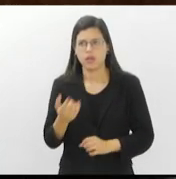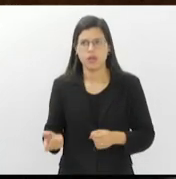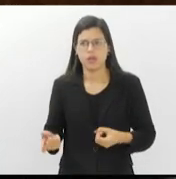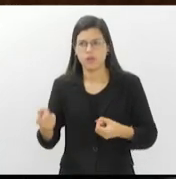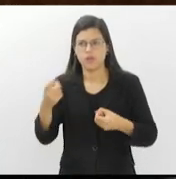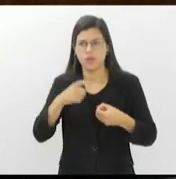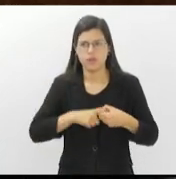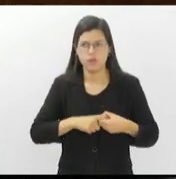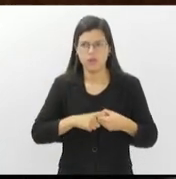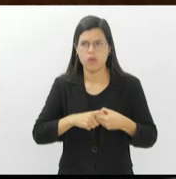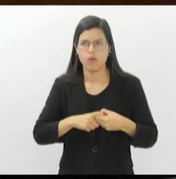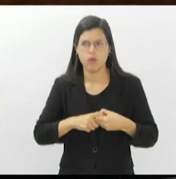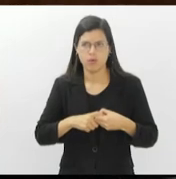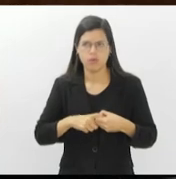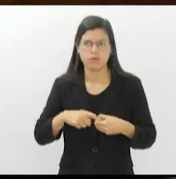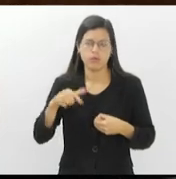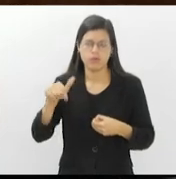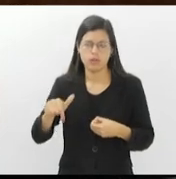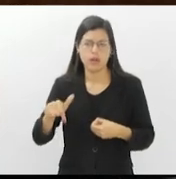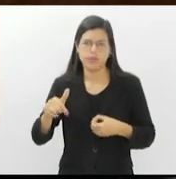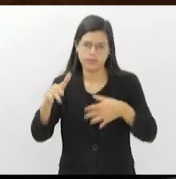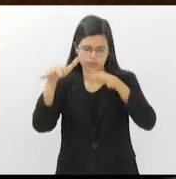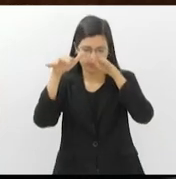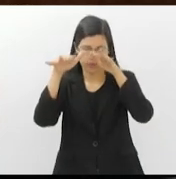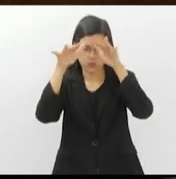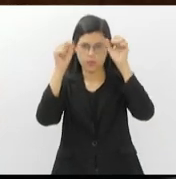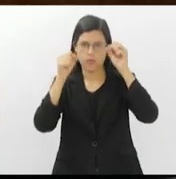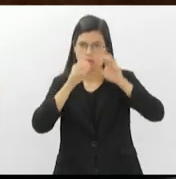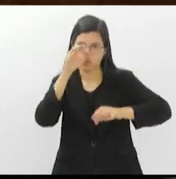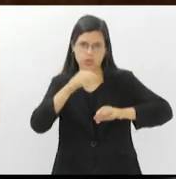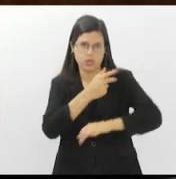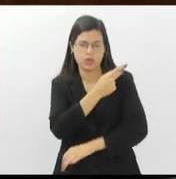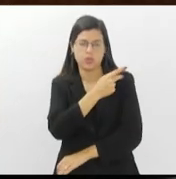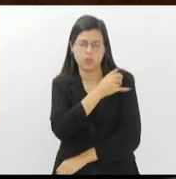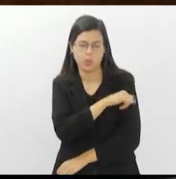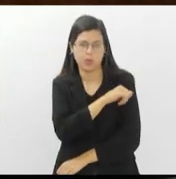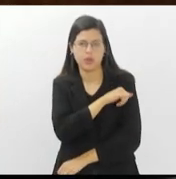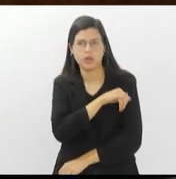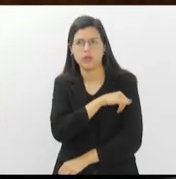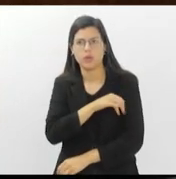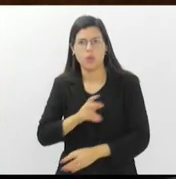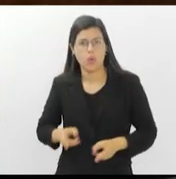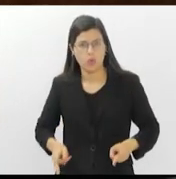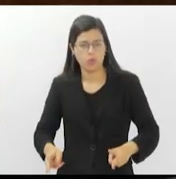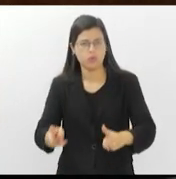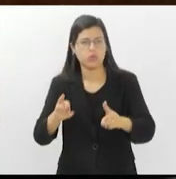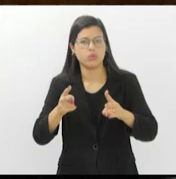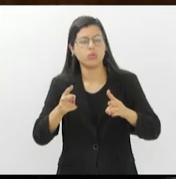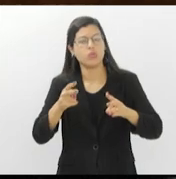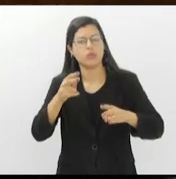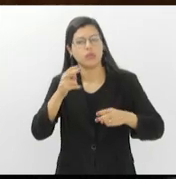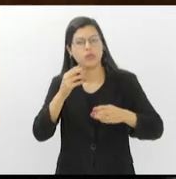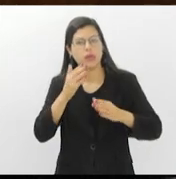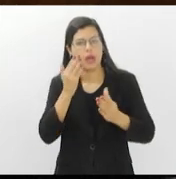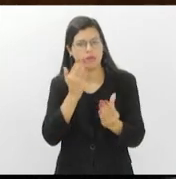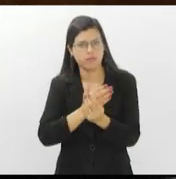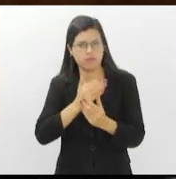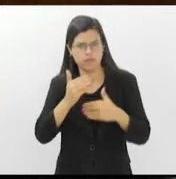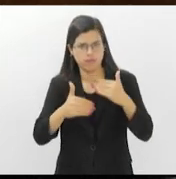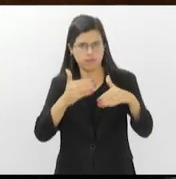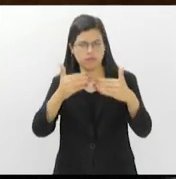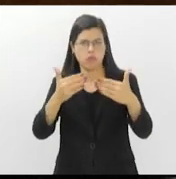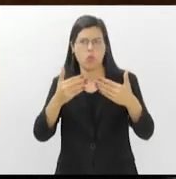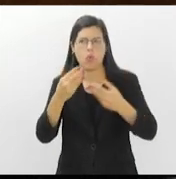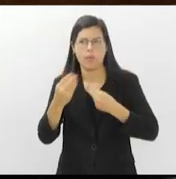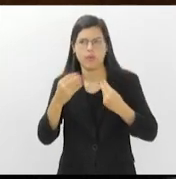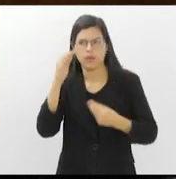à corte de origem, que é o TJ, a fim de que se prossiga no julgamento do feito como entender de